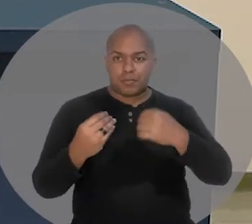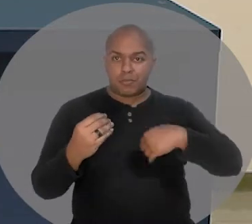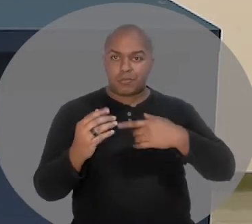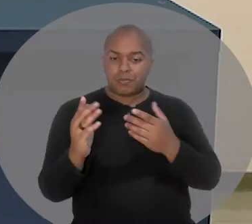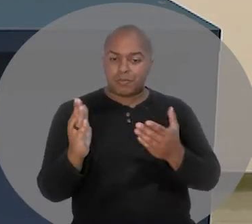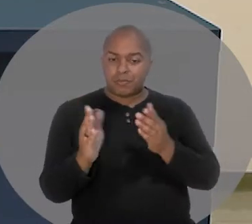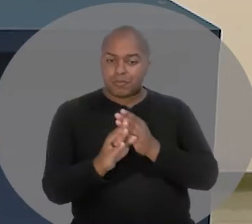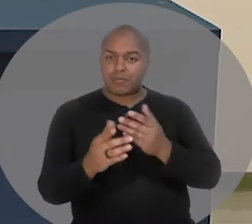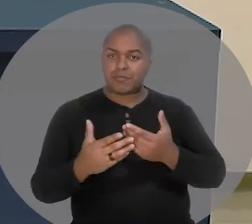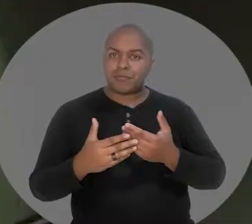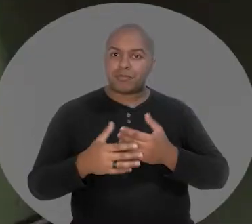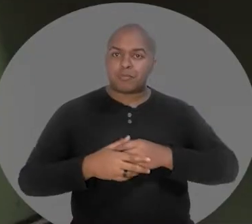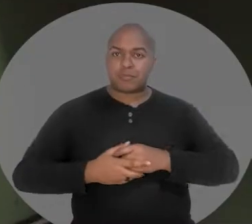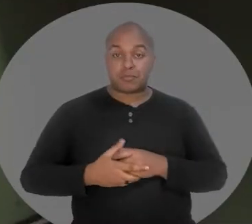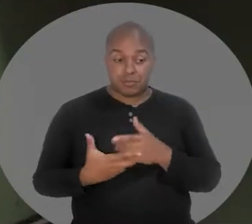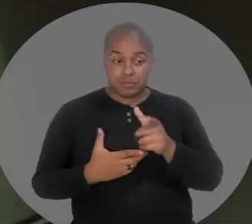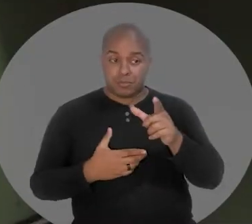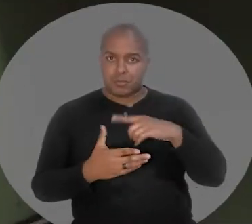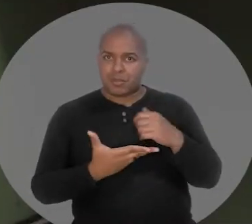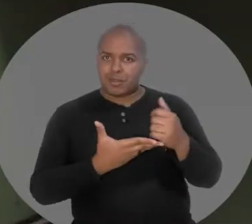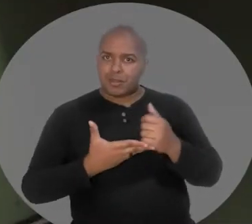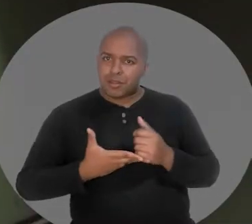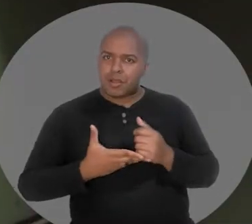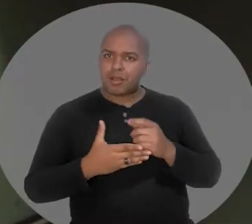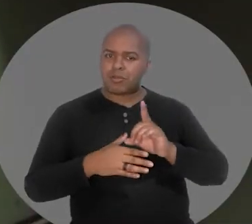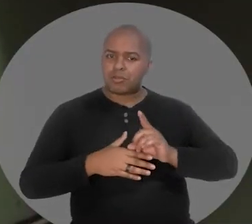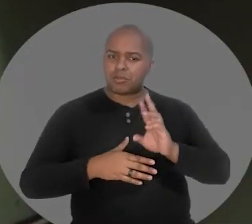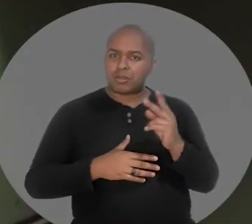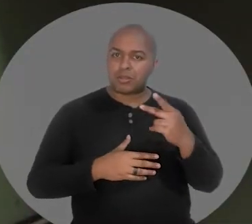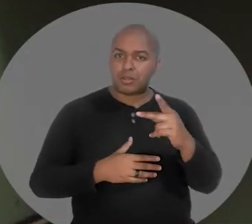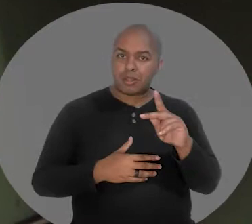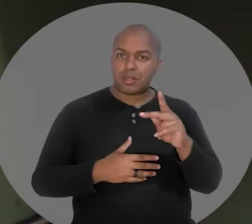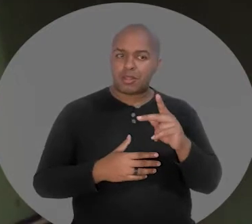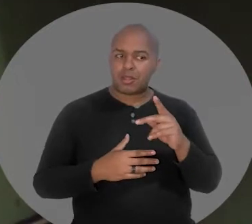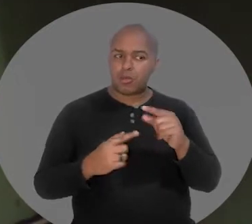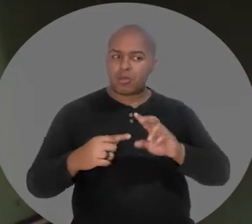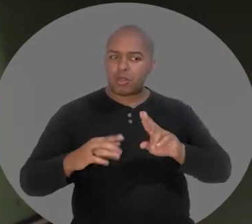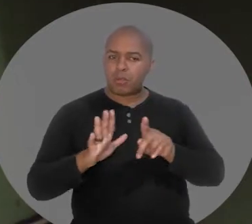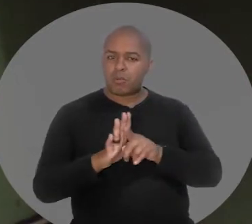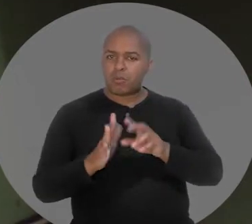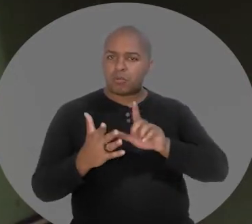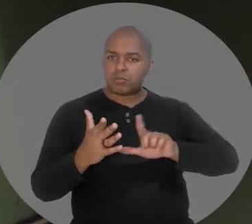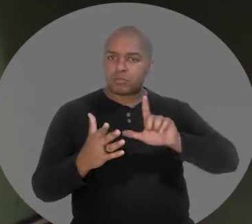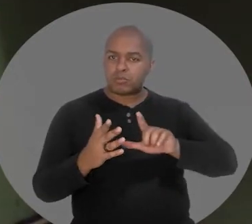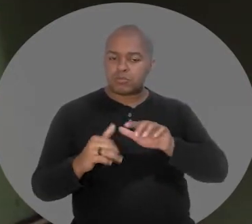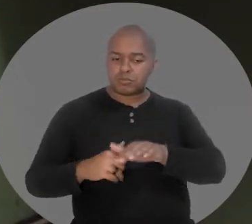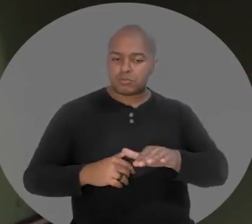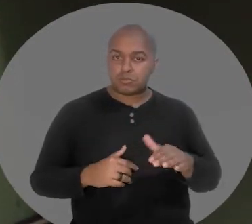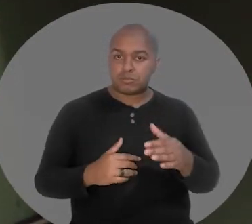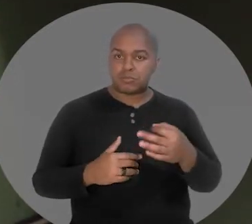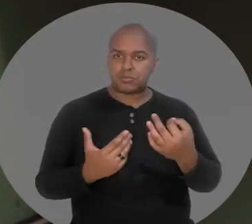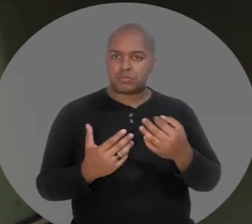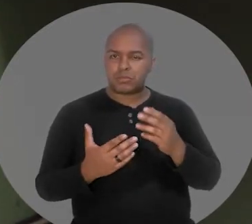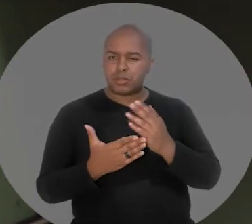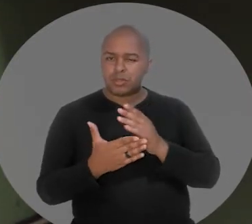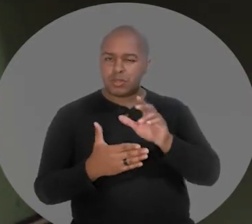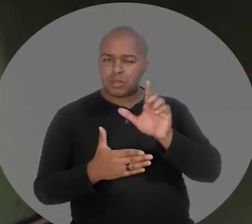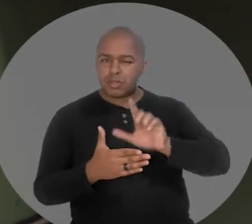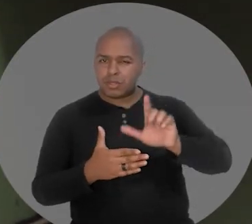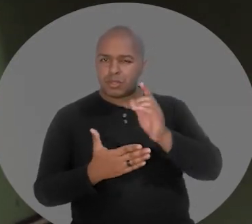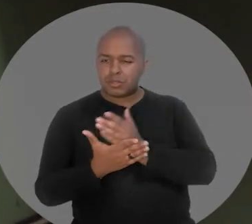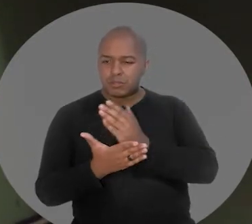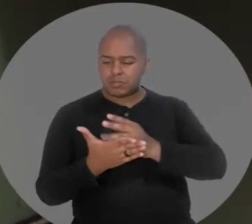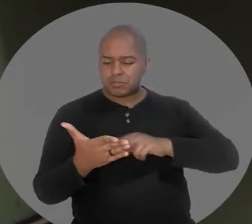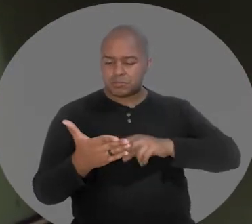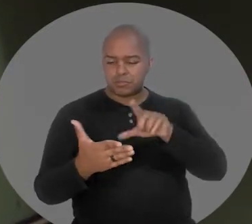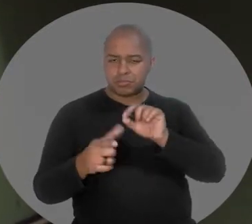tinham um corpo desviante. Então, ela traz no doutorado dela, através da literatura infanto-juvenil, os livros